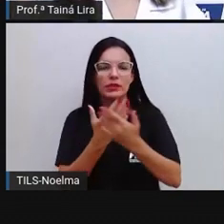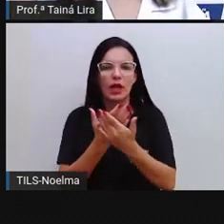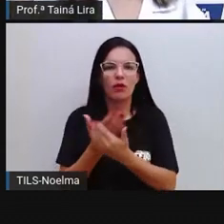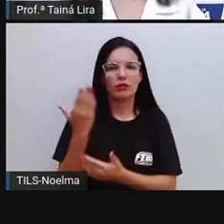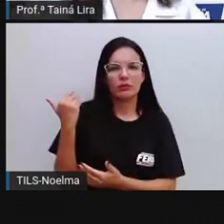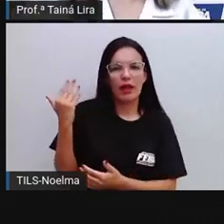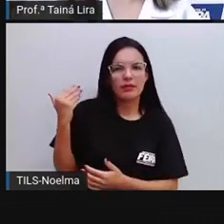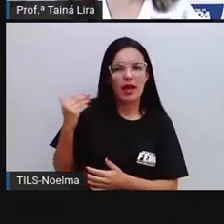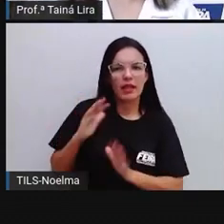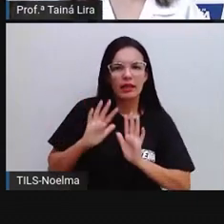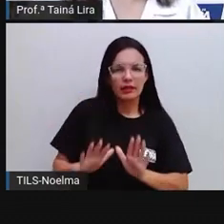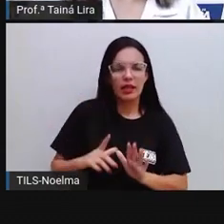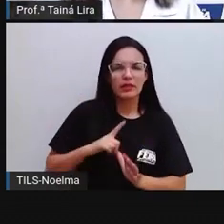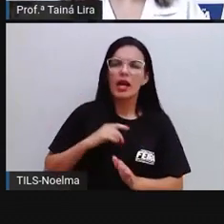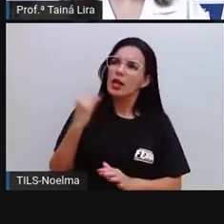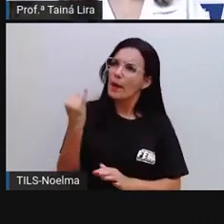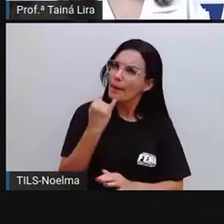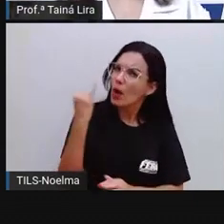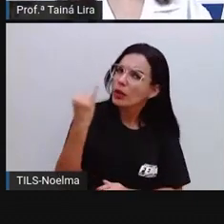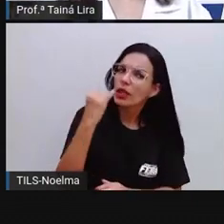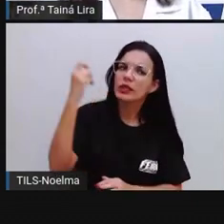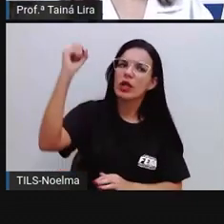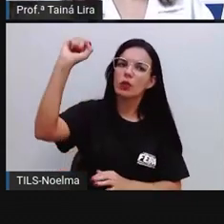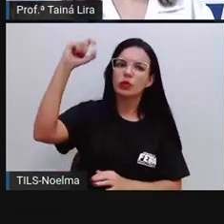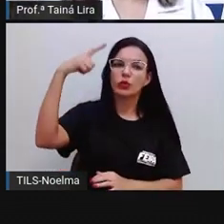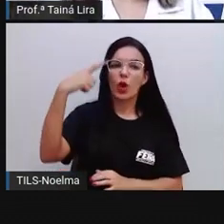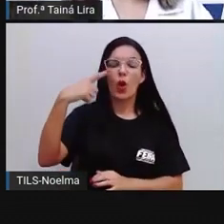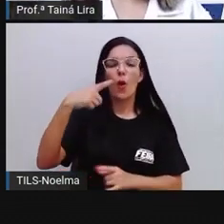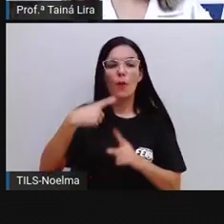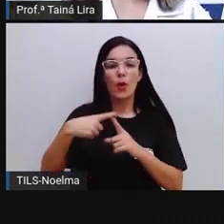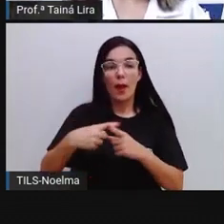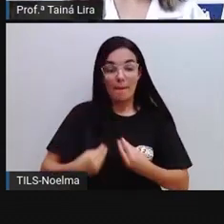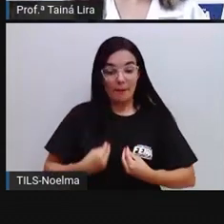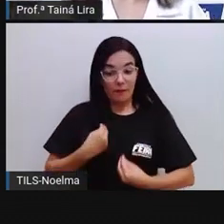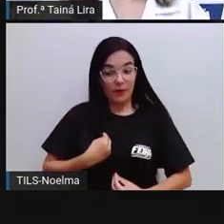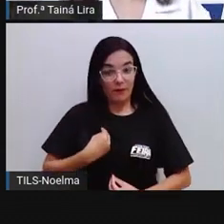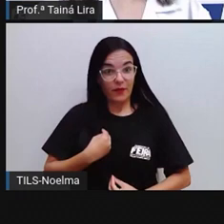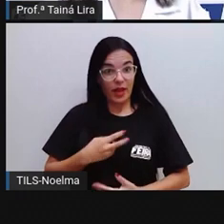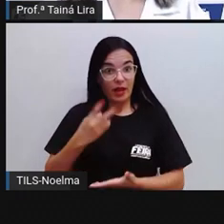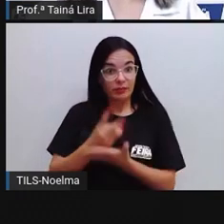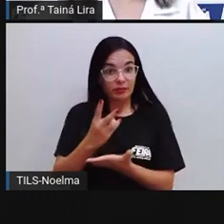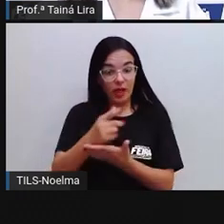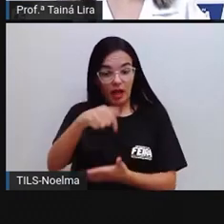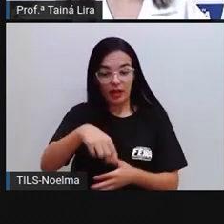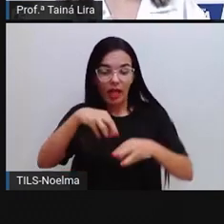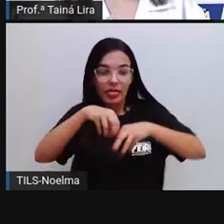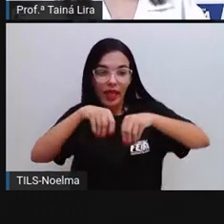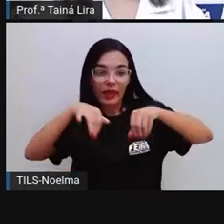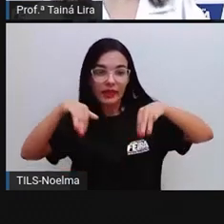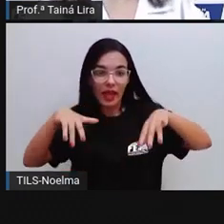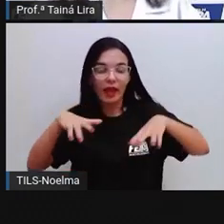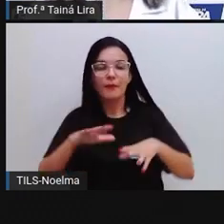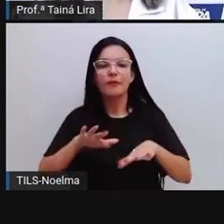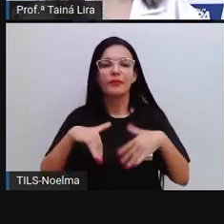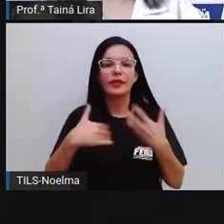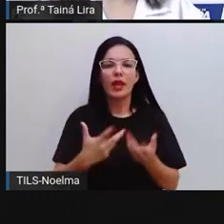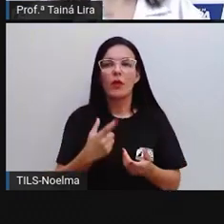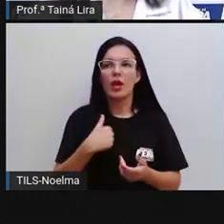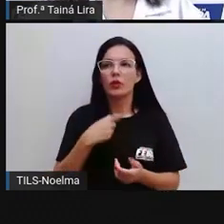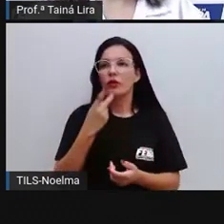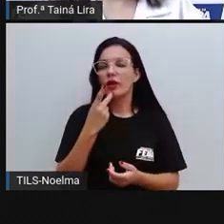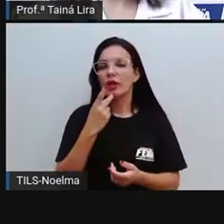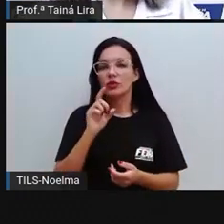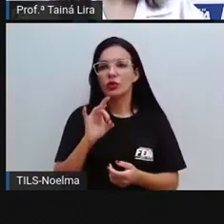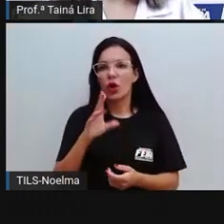sobre a importância do Sol para a nossa sobrevivência, né, aqui na Terra. Quando eu falo nossa, eu não estou falando só dos